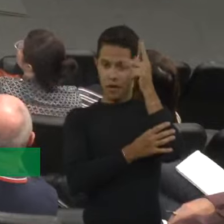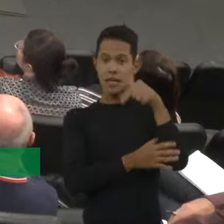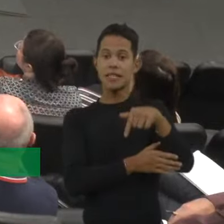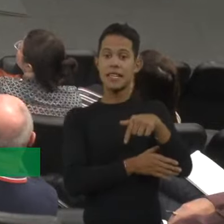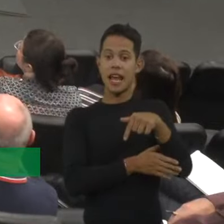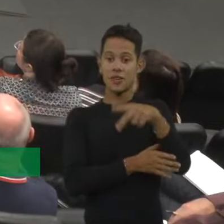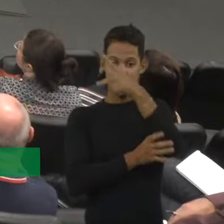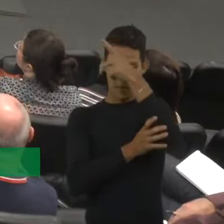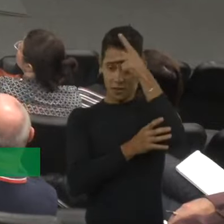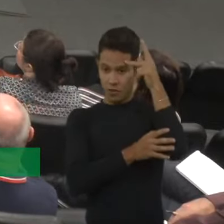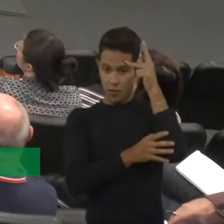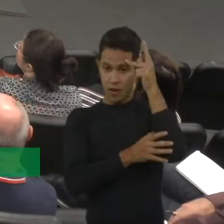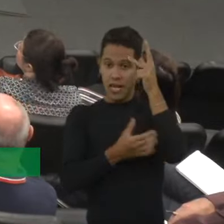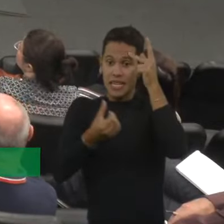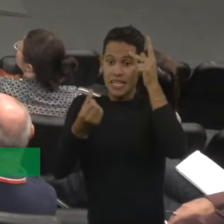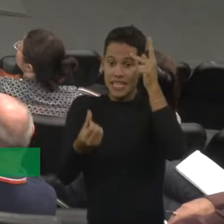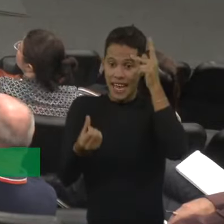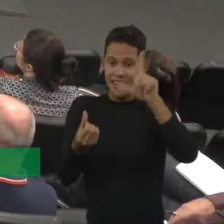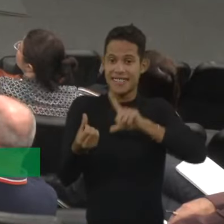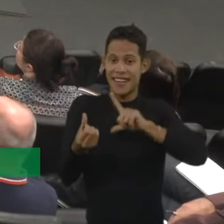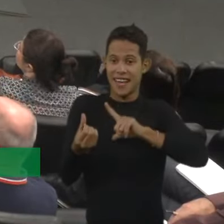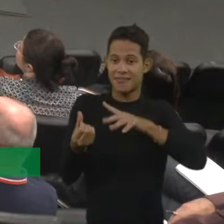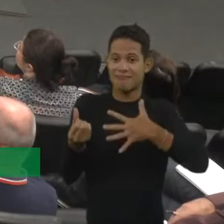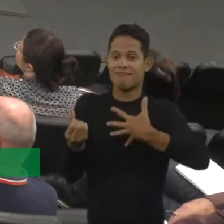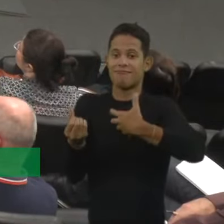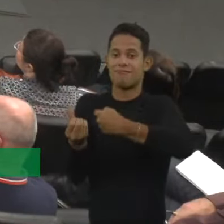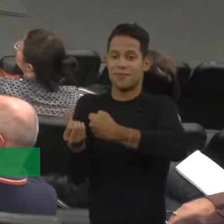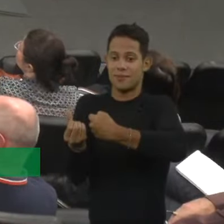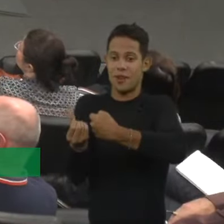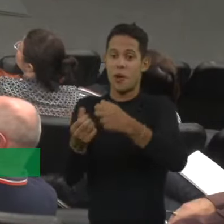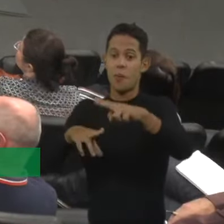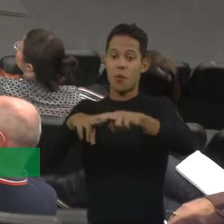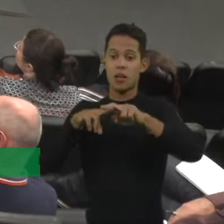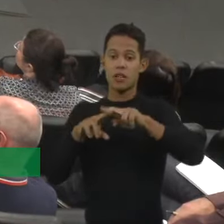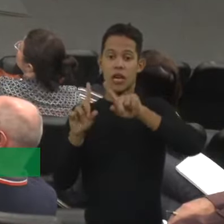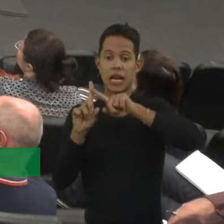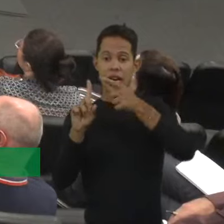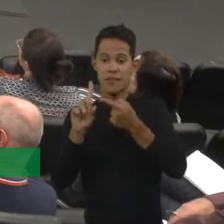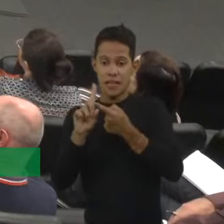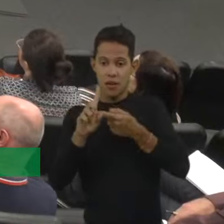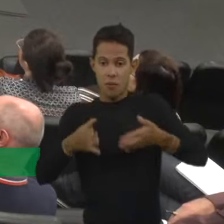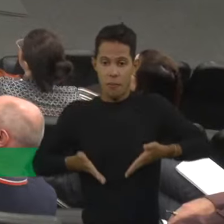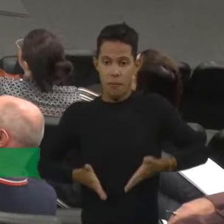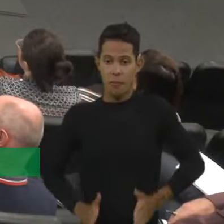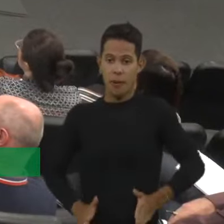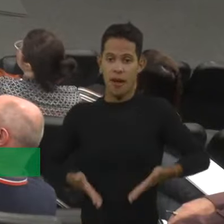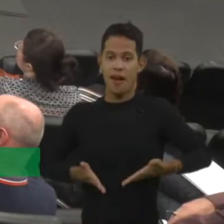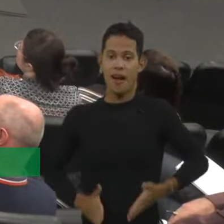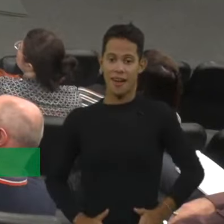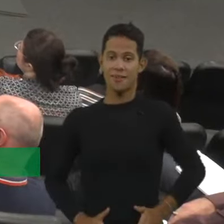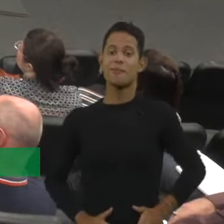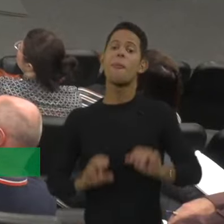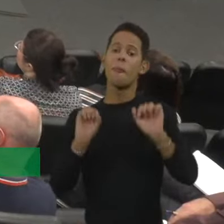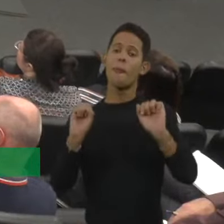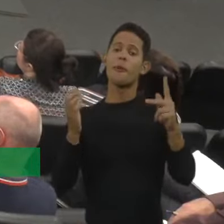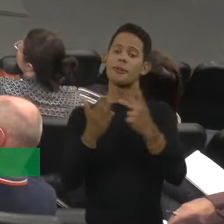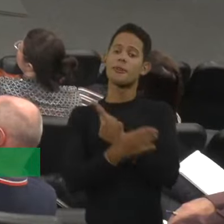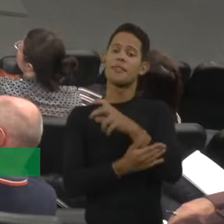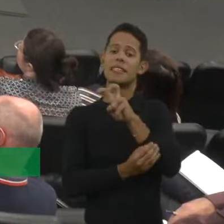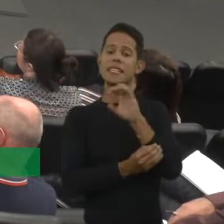6 são acometidos. Então, a cada gestação, a chance de 50%, pois nas 7